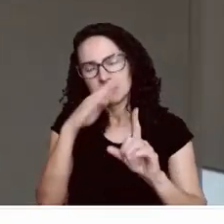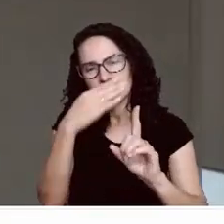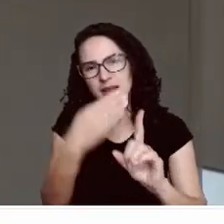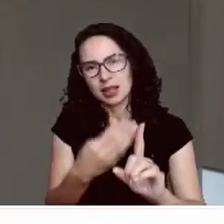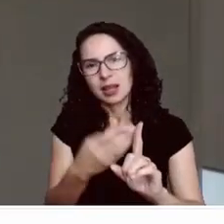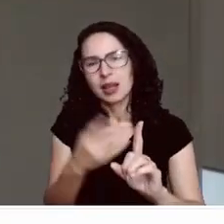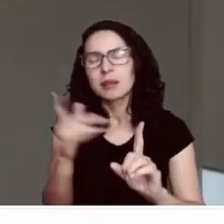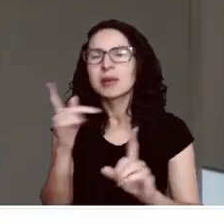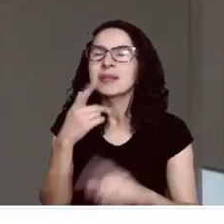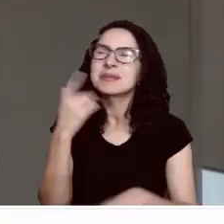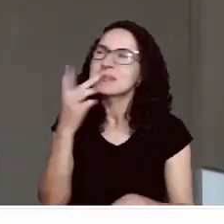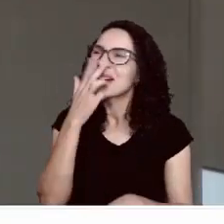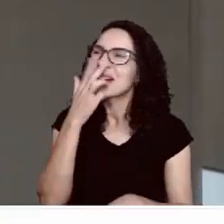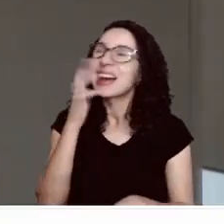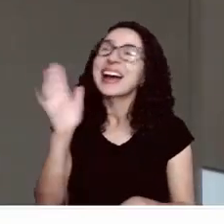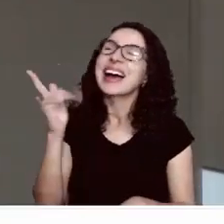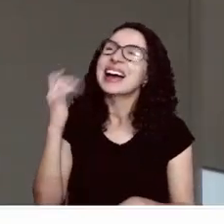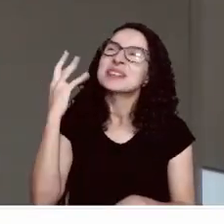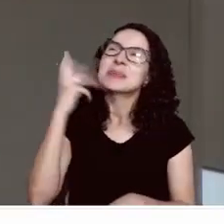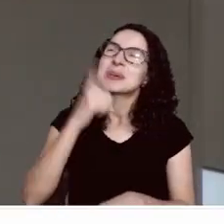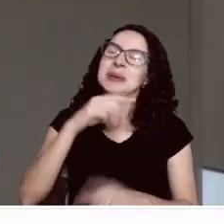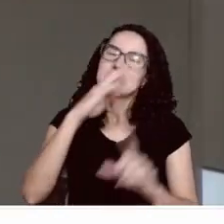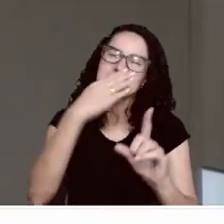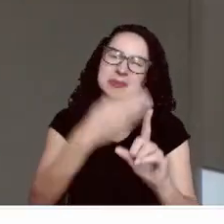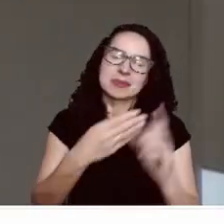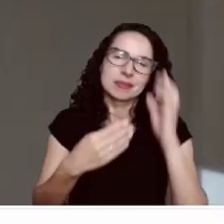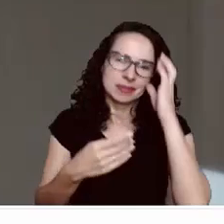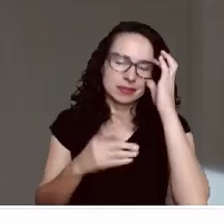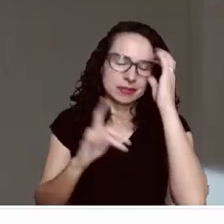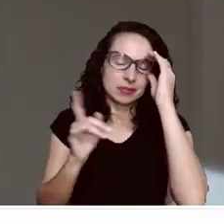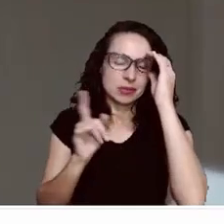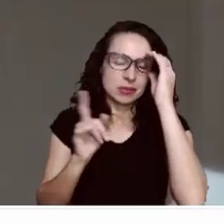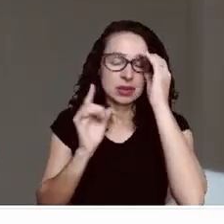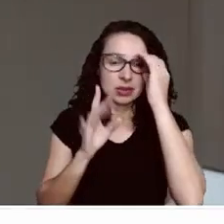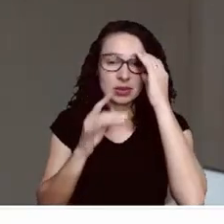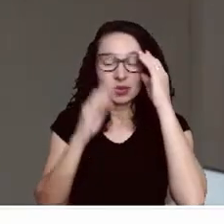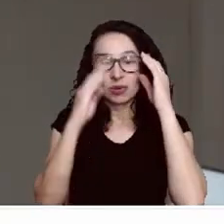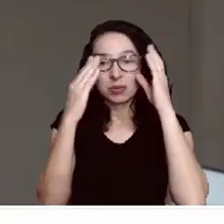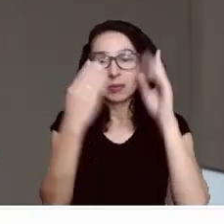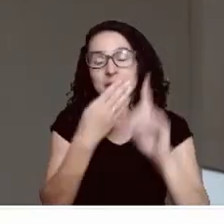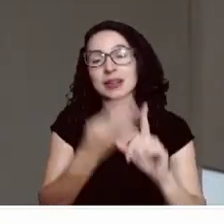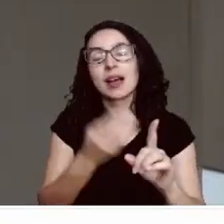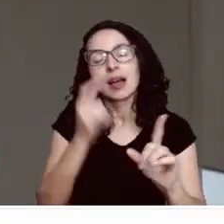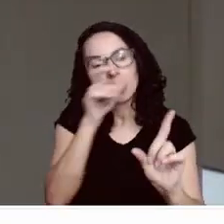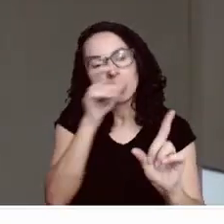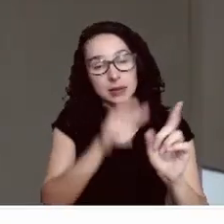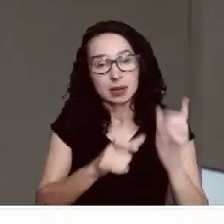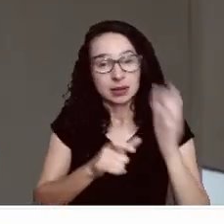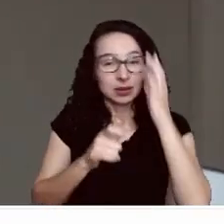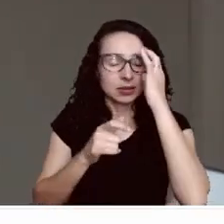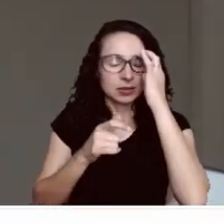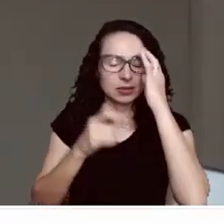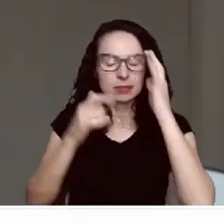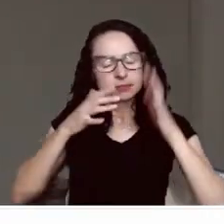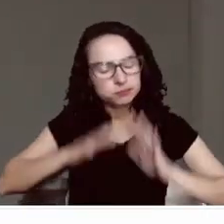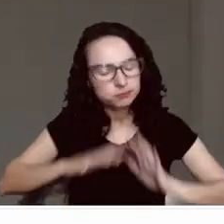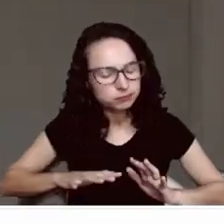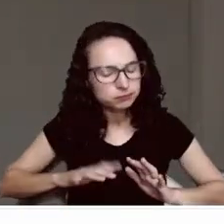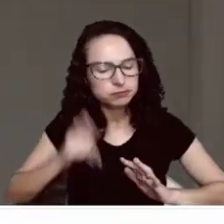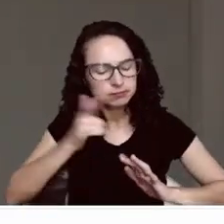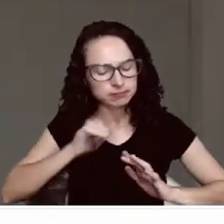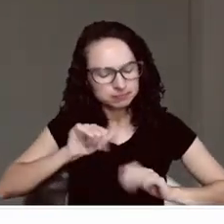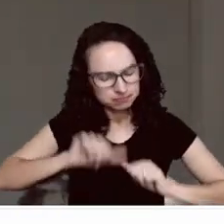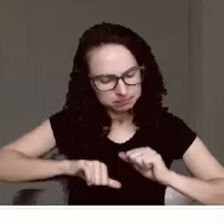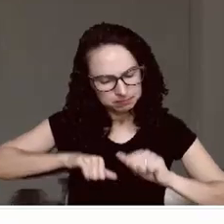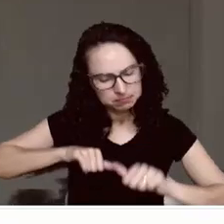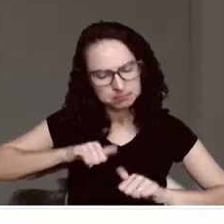uma moção de aplauso. Mas não é só uma moção de aplauso, é um cara que estava caído, conseguiu dar a volta por cima, e ele hoje